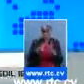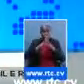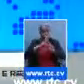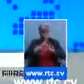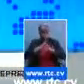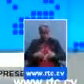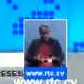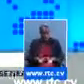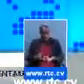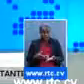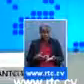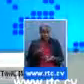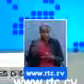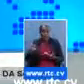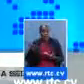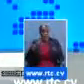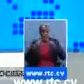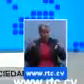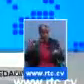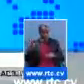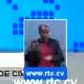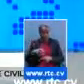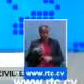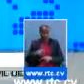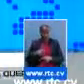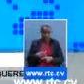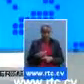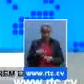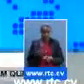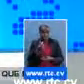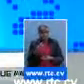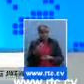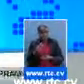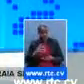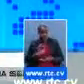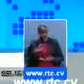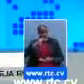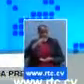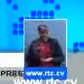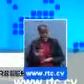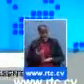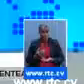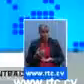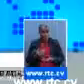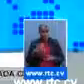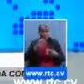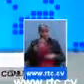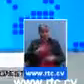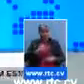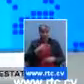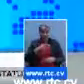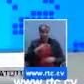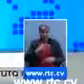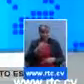da transportadora aérea e que esse montante vai engrossar a livros trás e ver que certamente vai ser